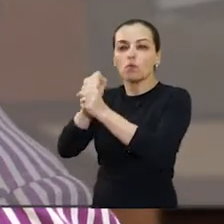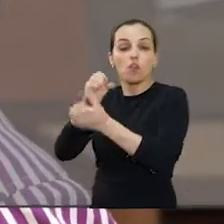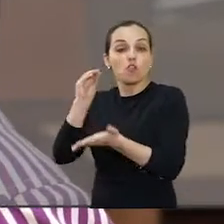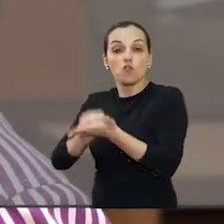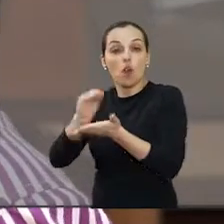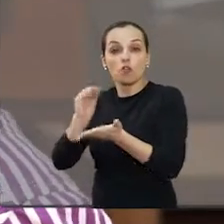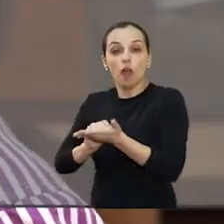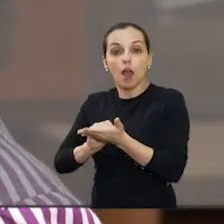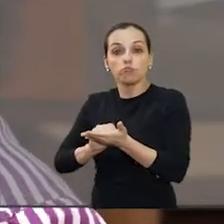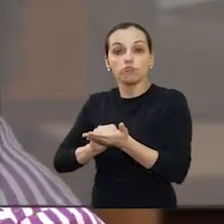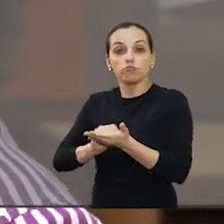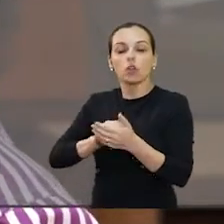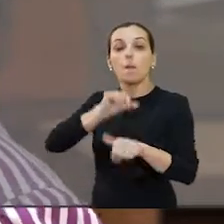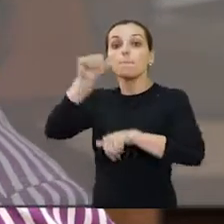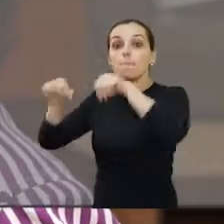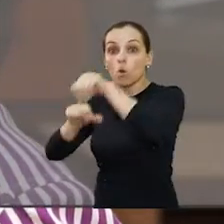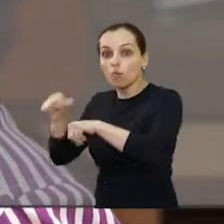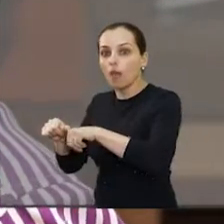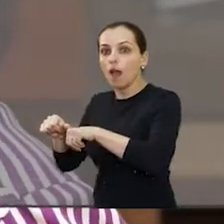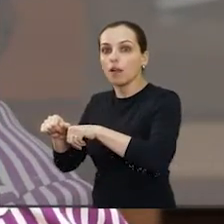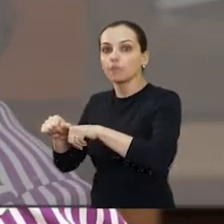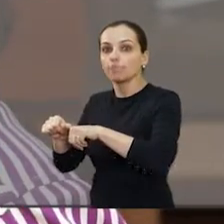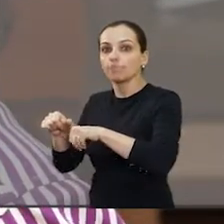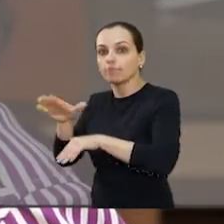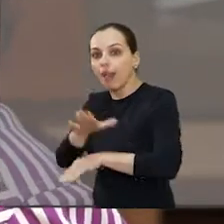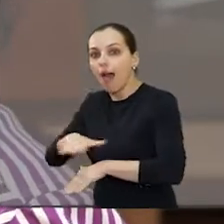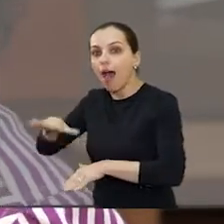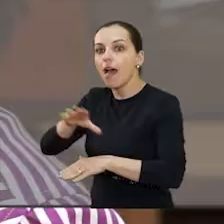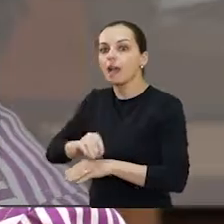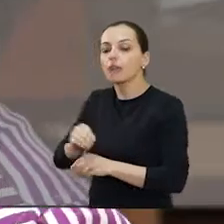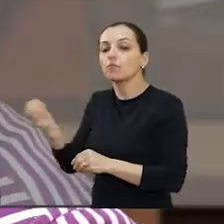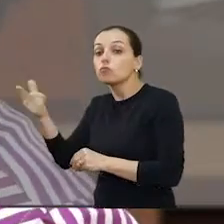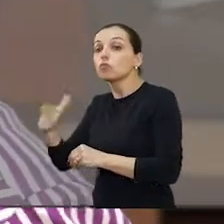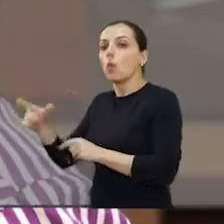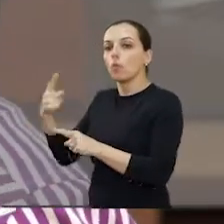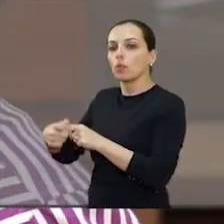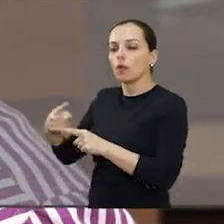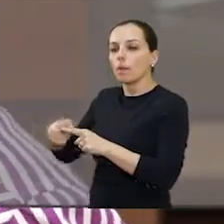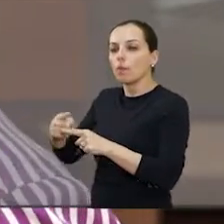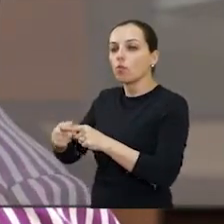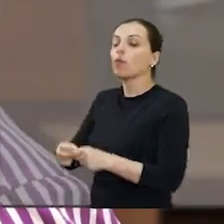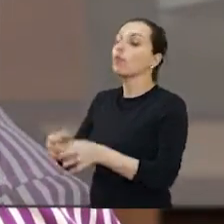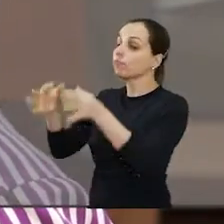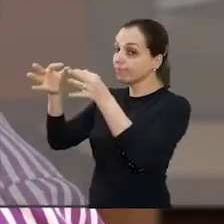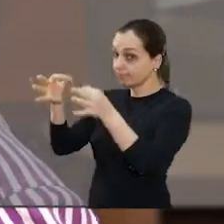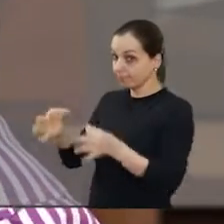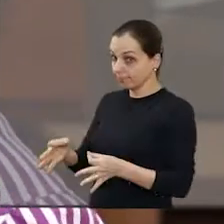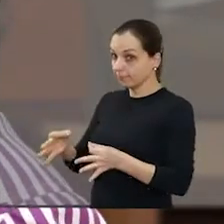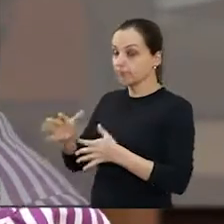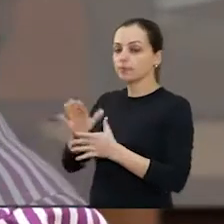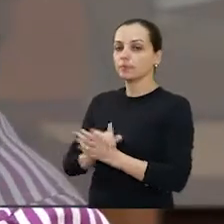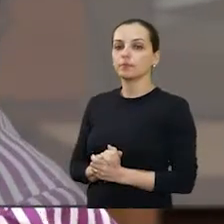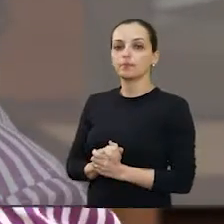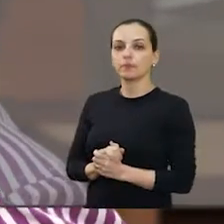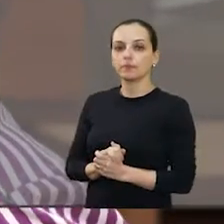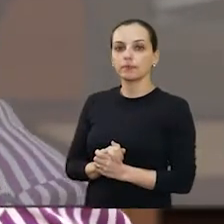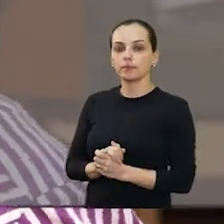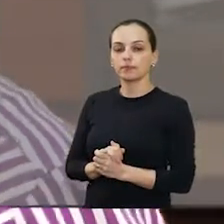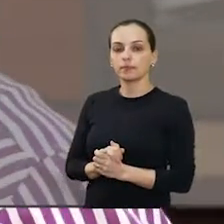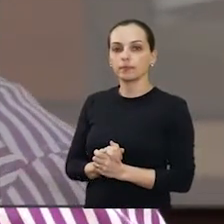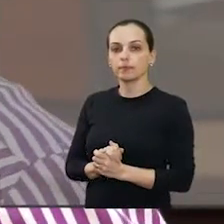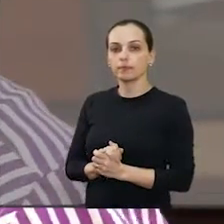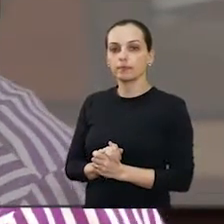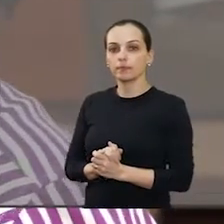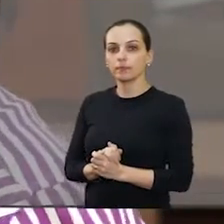gente tenta criar alguns mecanismos para tentar minimizar os impactos ou para direcionar para outras regiões que